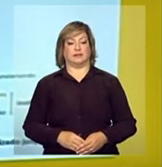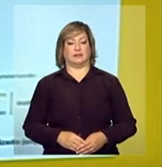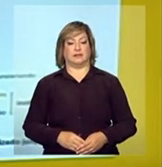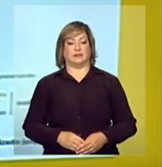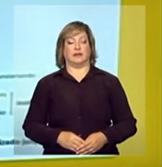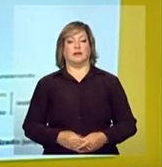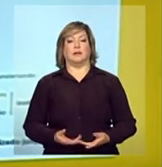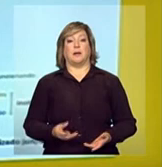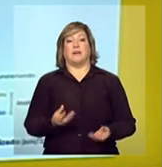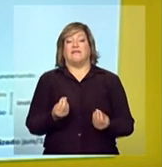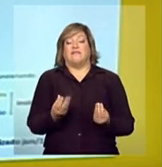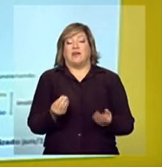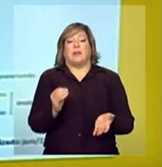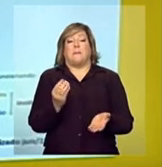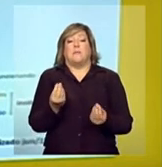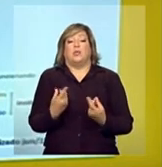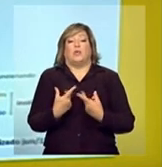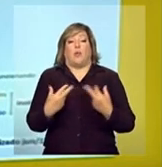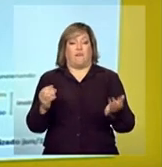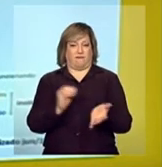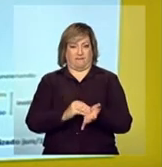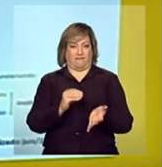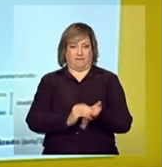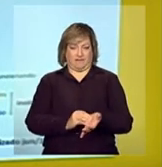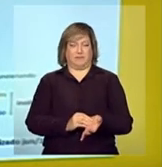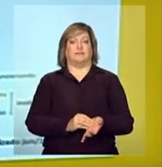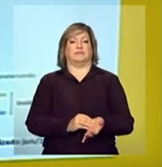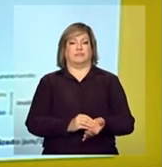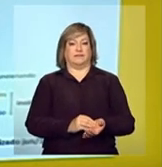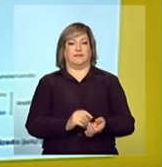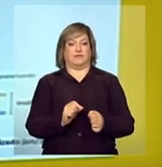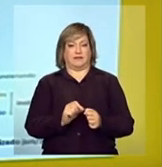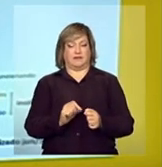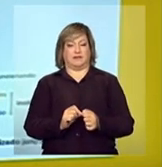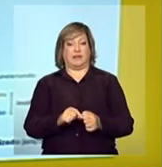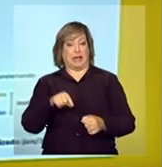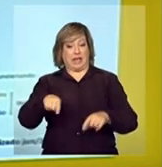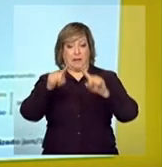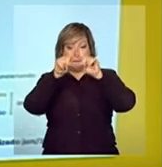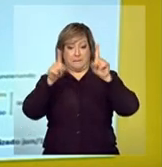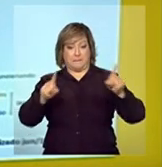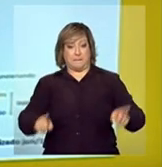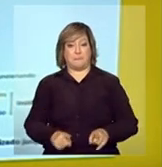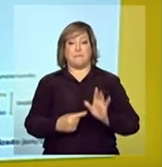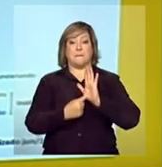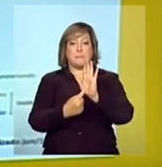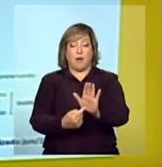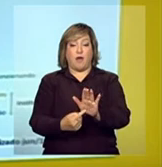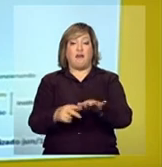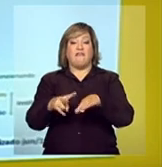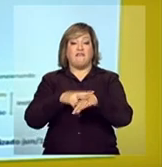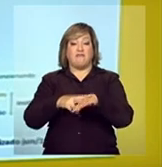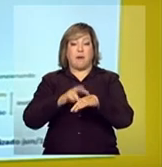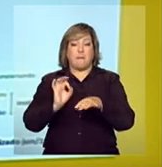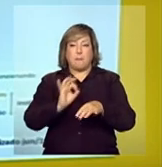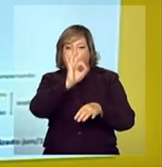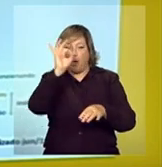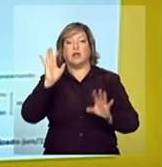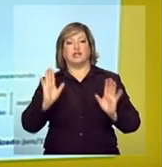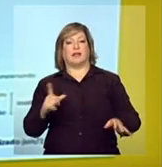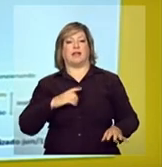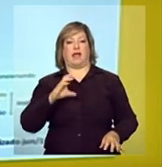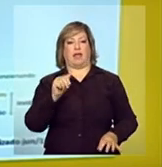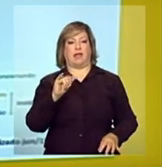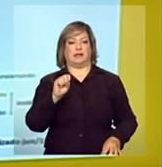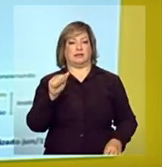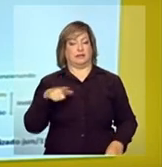ainda muito por fazer em relação às Caizans. Esse é o mapa que mostra onde tem as bolinhas verdes, onde tem Caizan já em funcionamento. Esse mapa